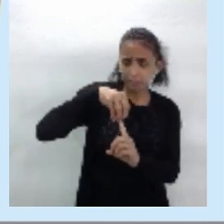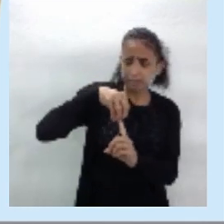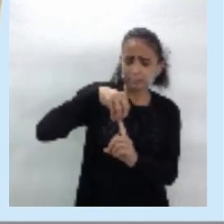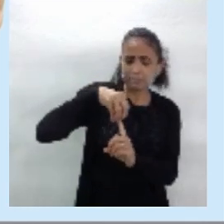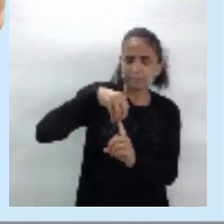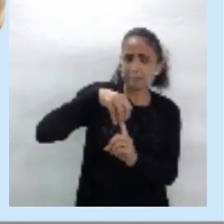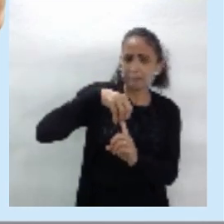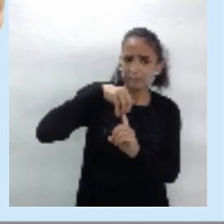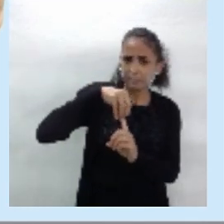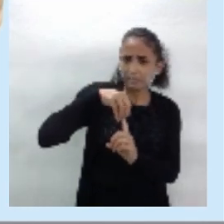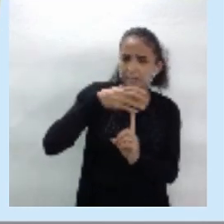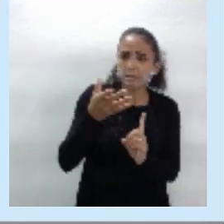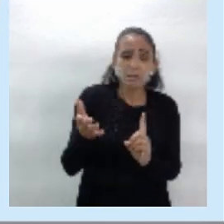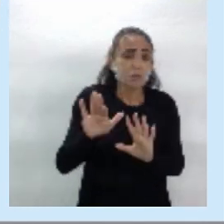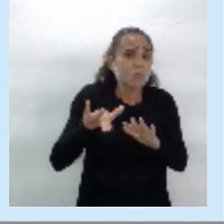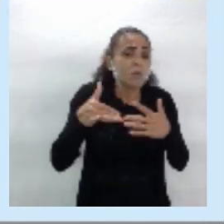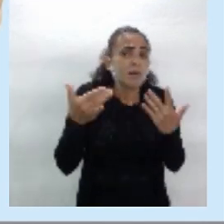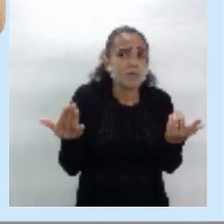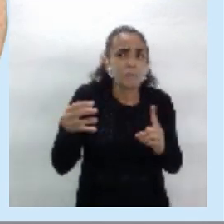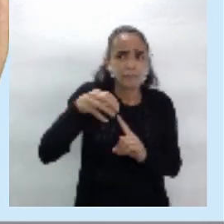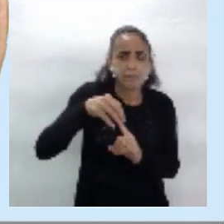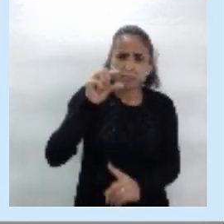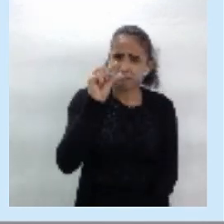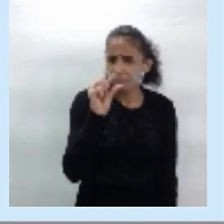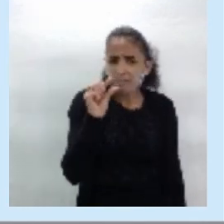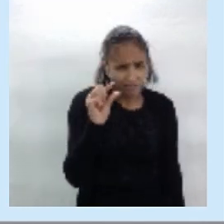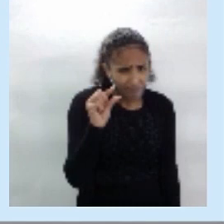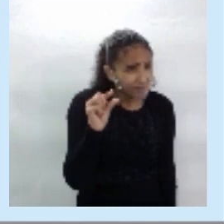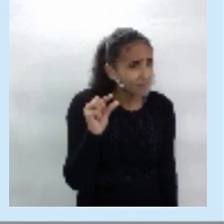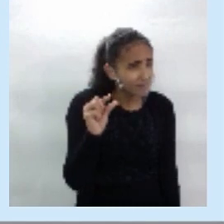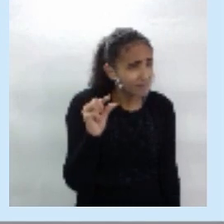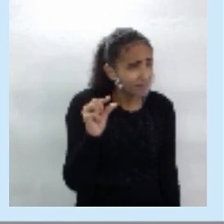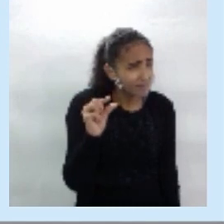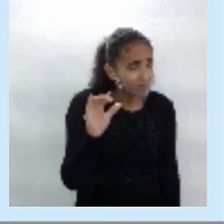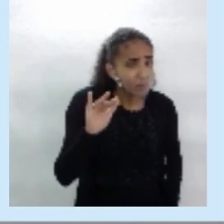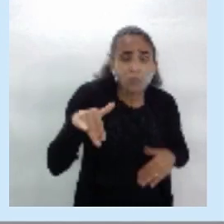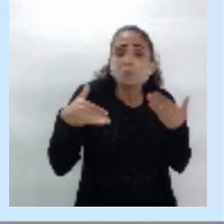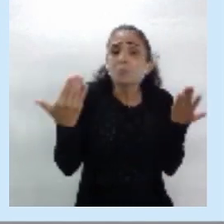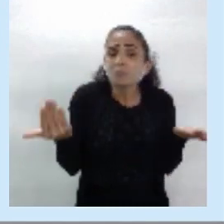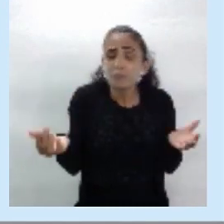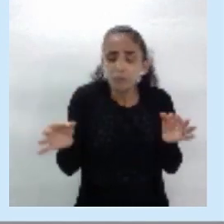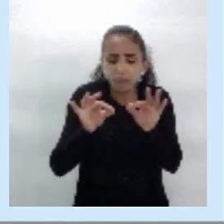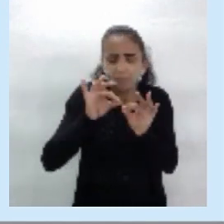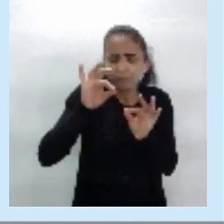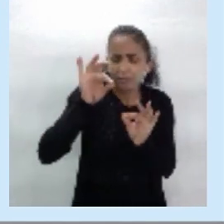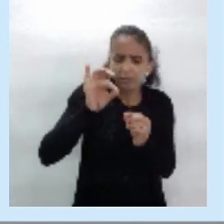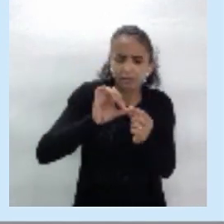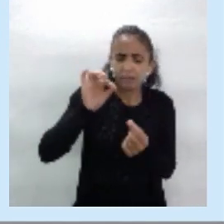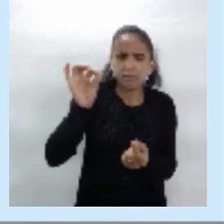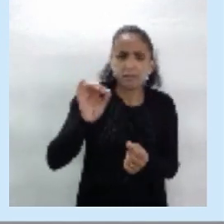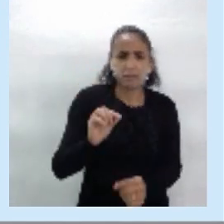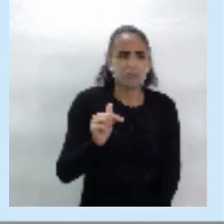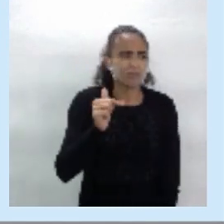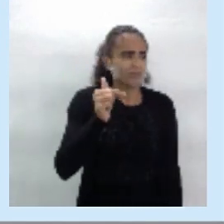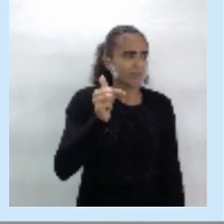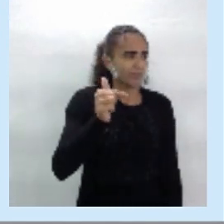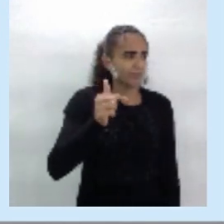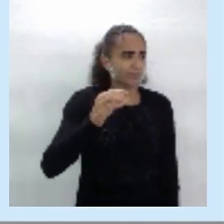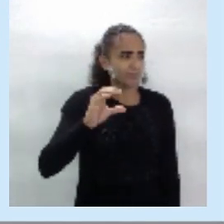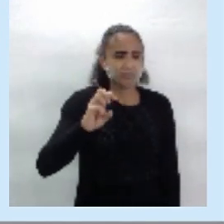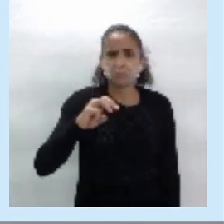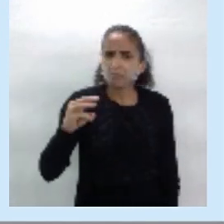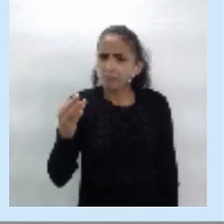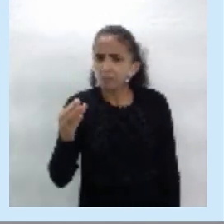dedo. Então, qual o tamanho? Esse tamanhozinho aqui, assim, é quanto? Você vai dizer em 2 centímetros, é